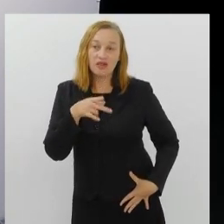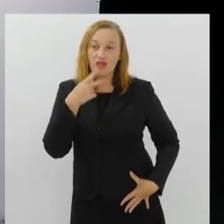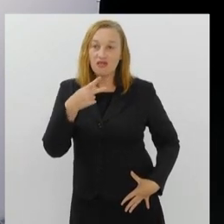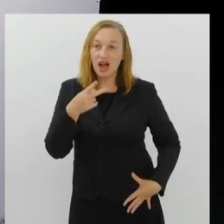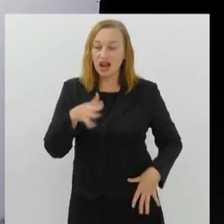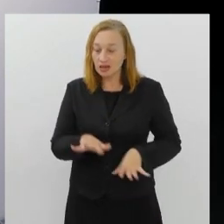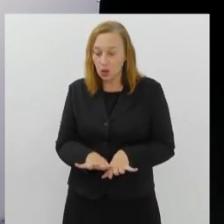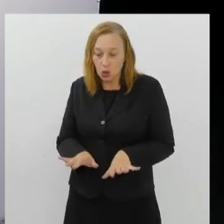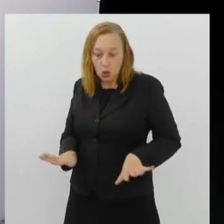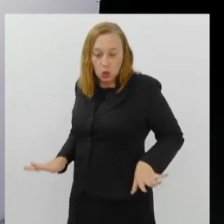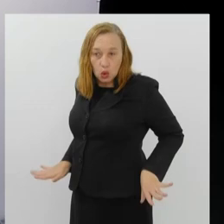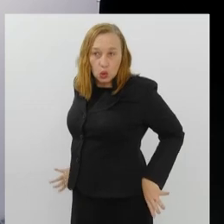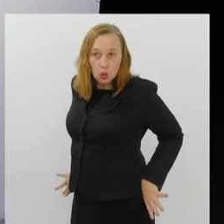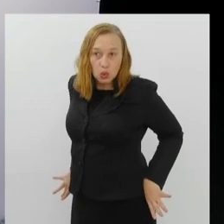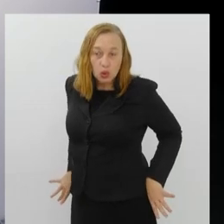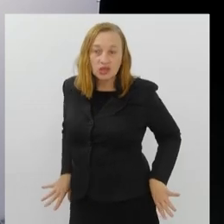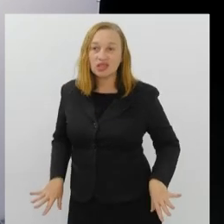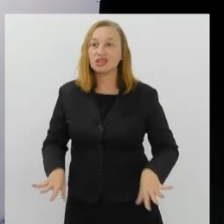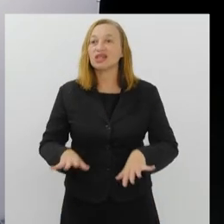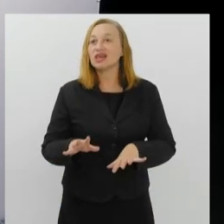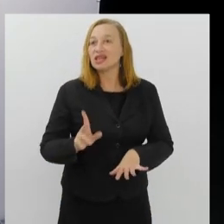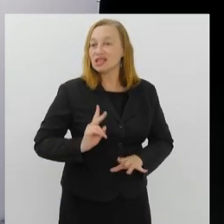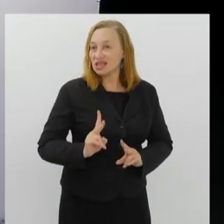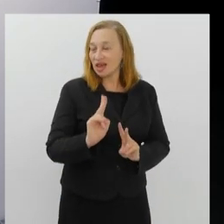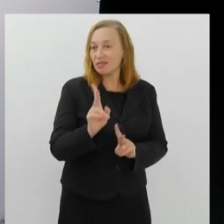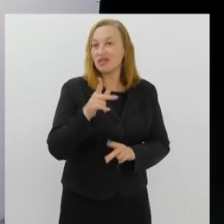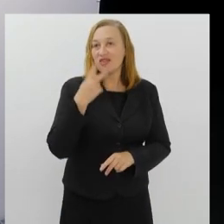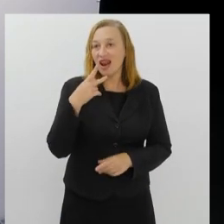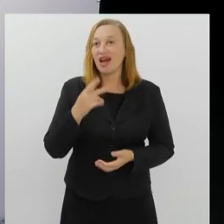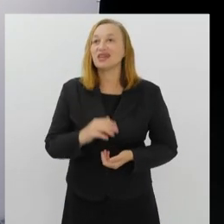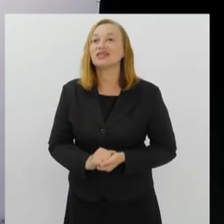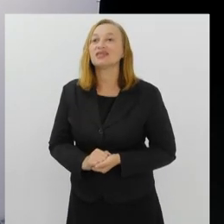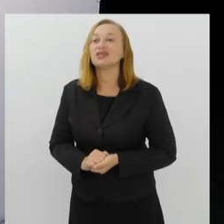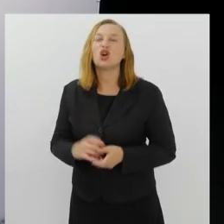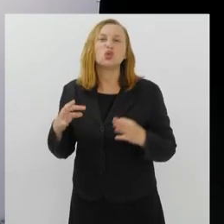saiona que abre. Sim. Grandona, ela é super comentada.